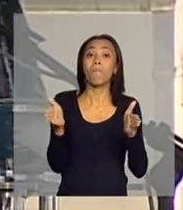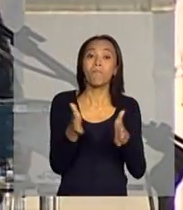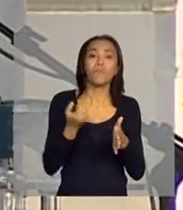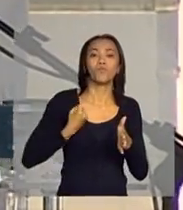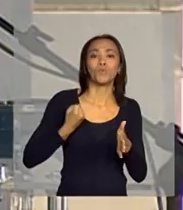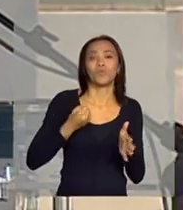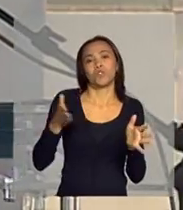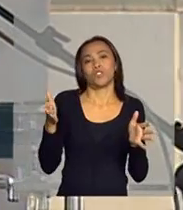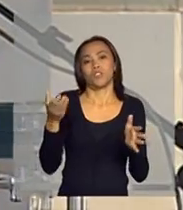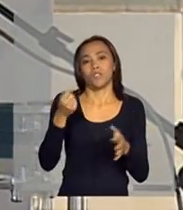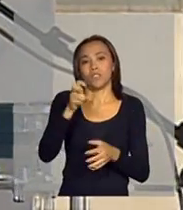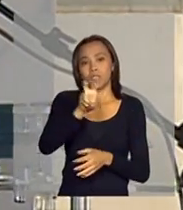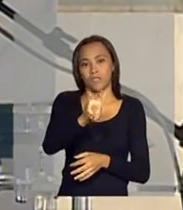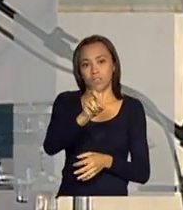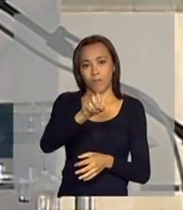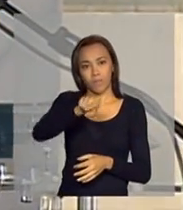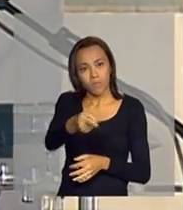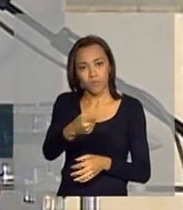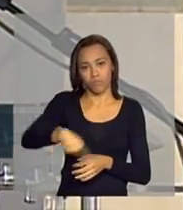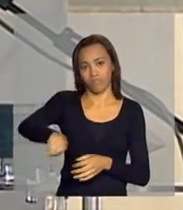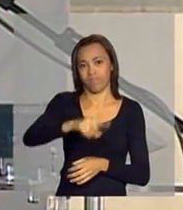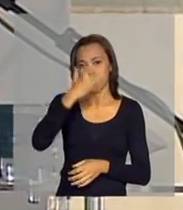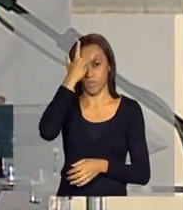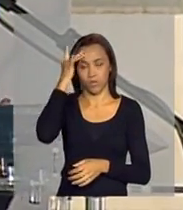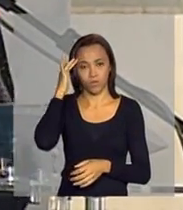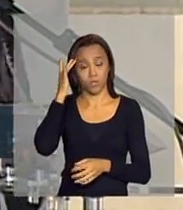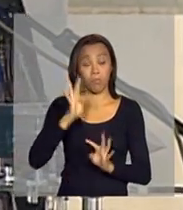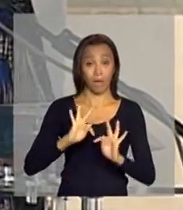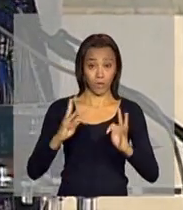habitantes. Para todos esses prefeitos, nós